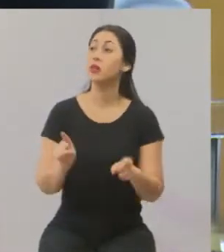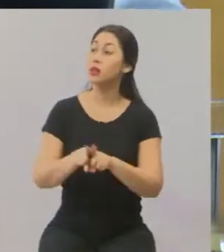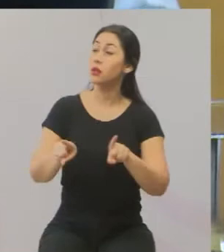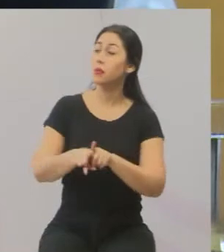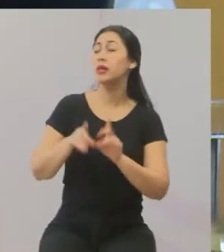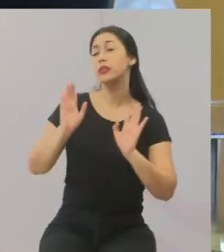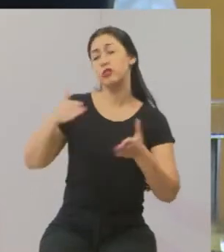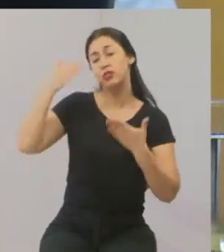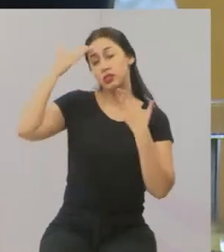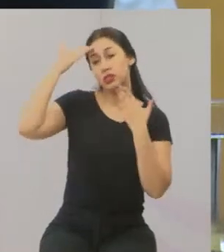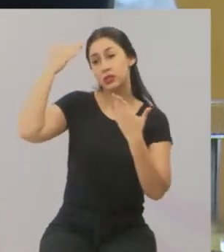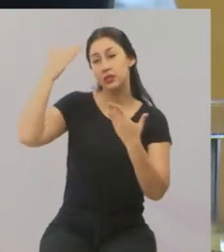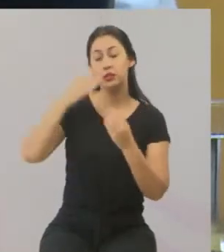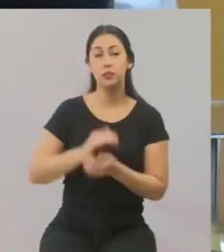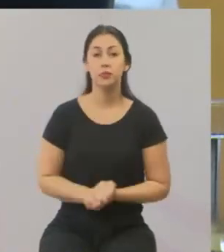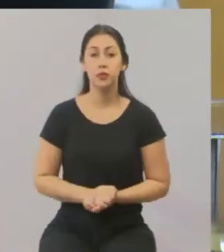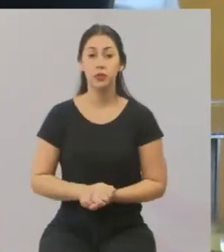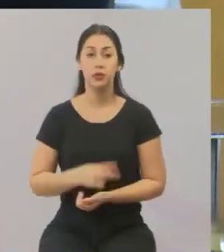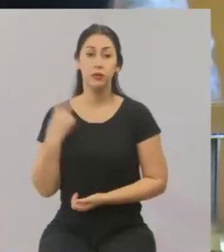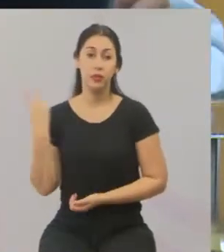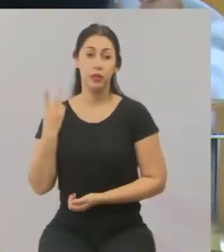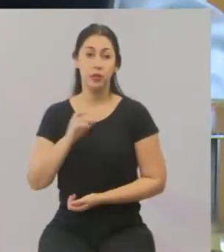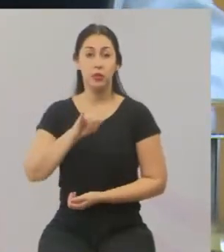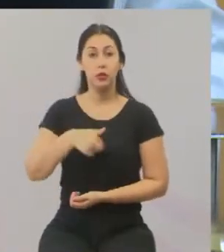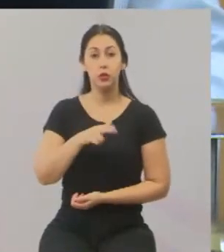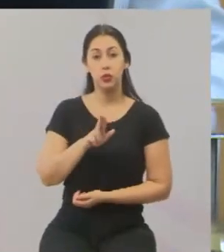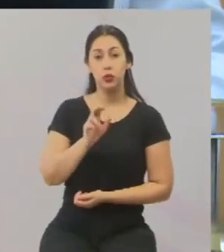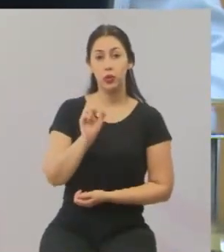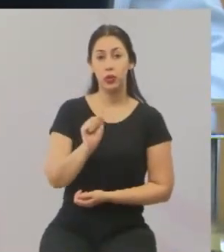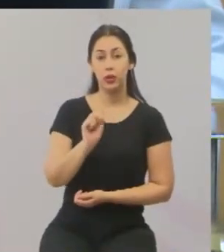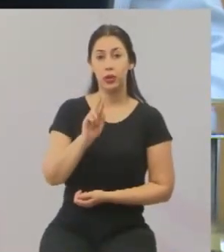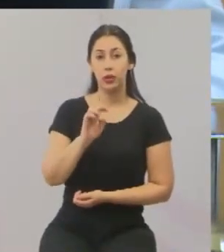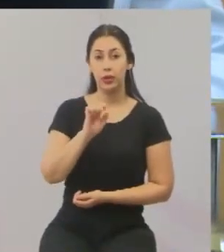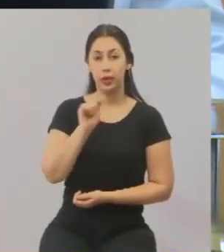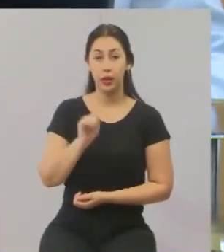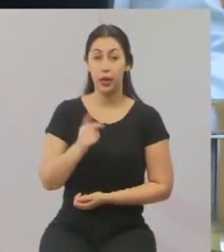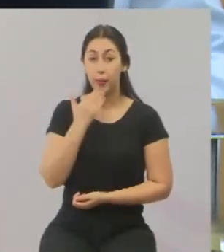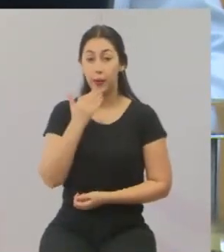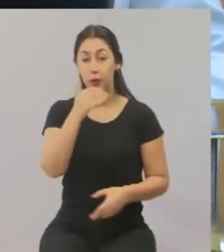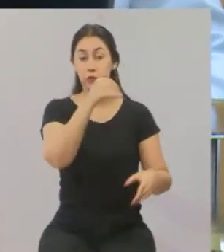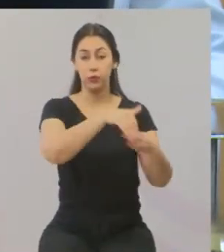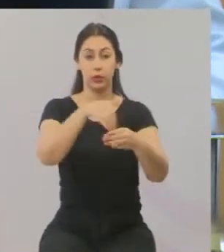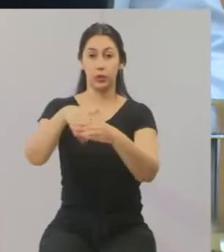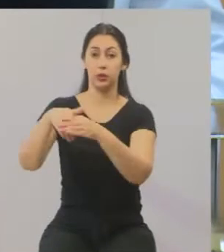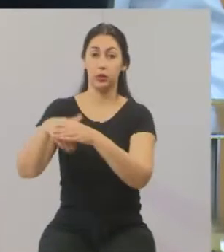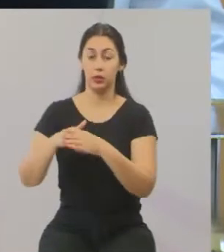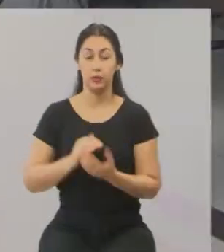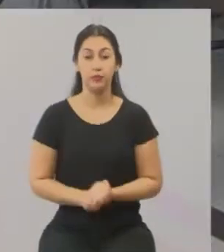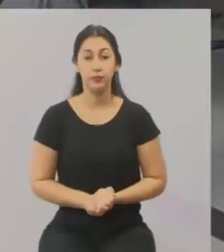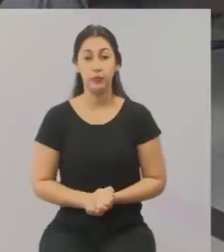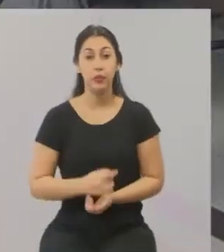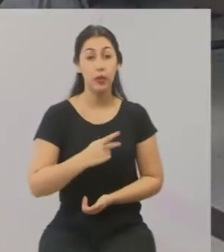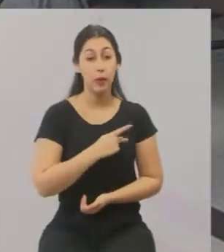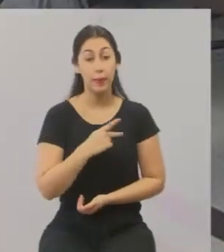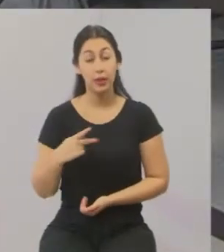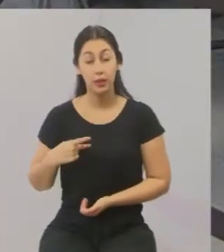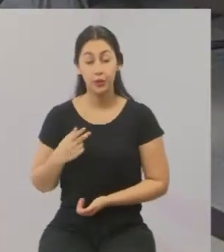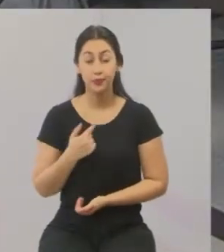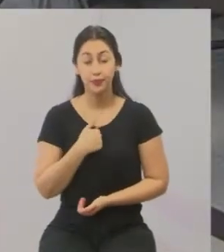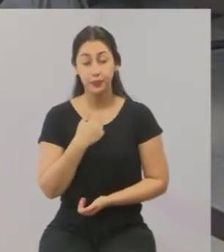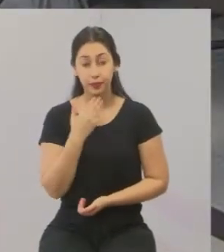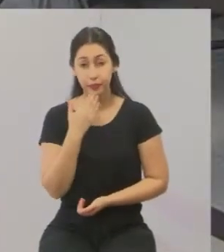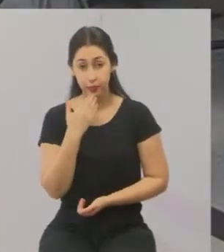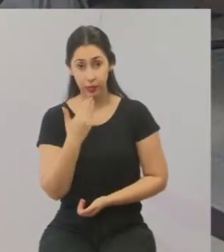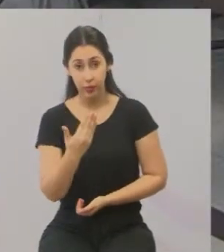nossas respeitosas saudações. Vereadora Juarez Araújo, o senhor presidente, foi solicitado votação. Senhor presidente, fiz esse